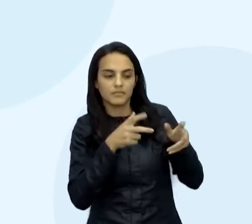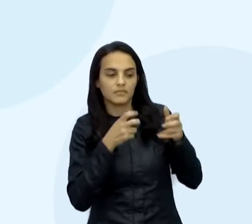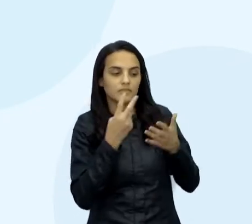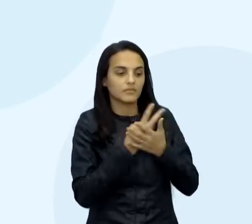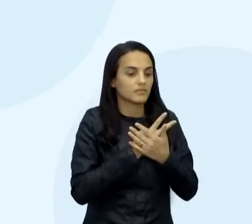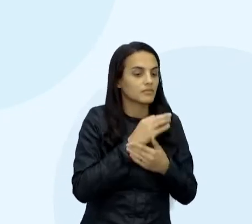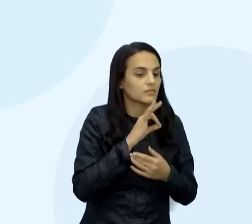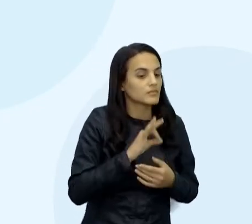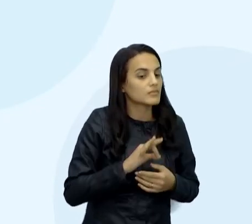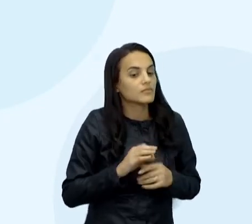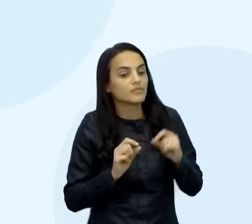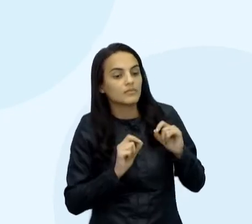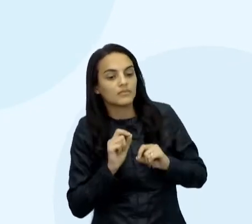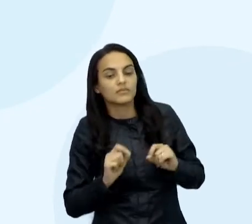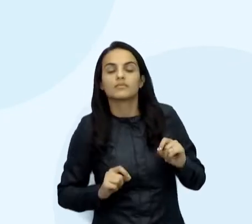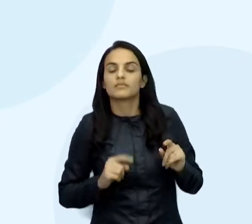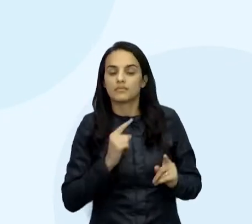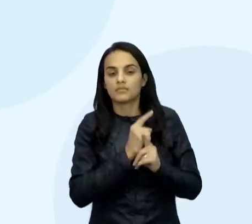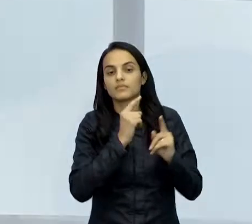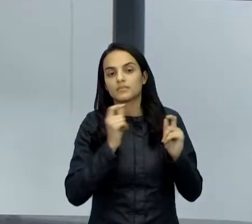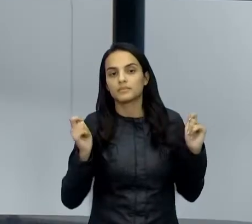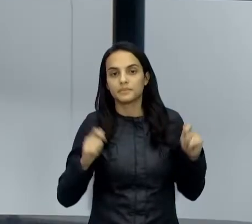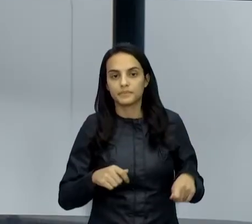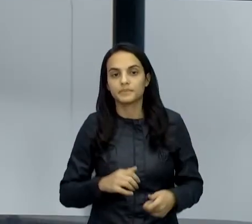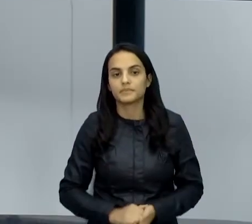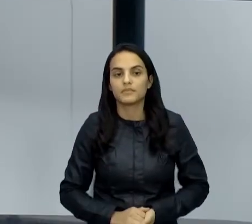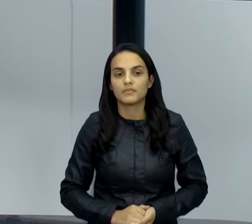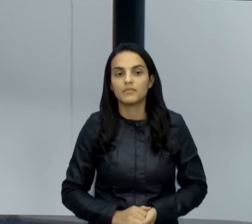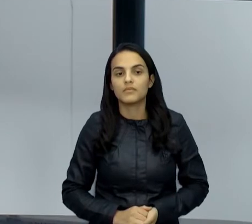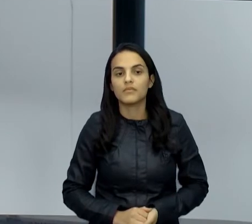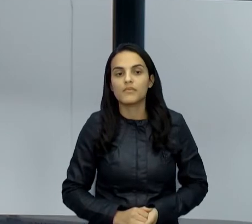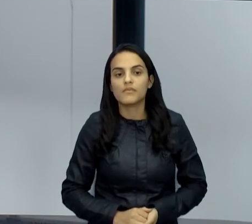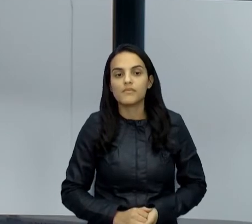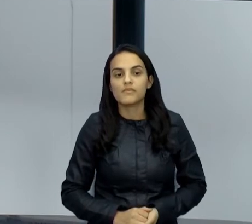Então levantamos hipótese e a gente dá aí uma